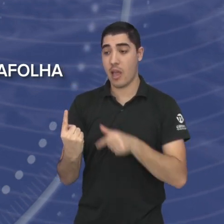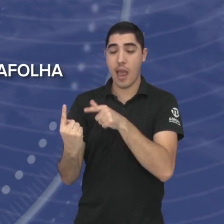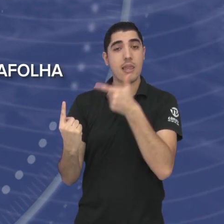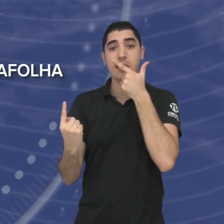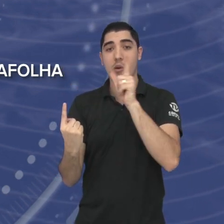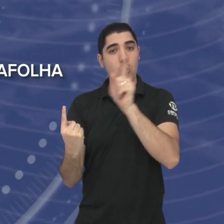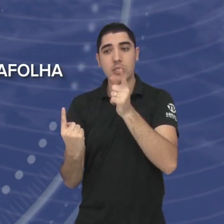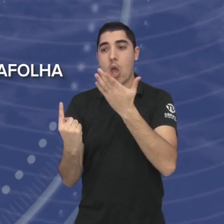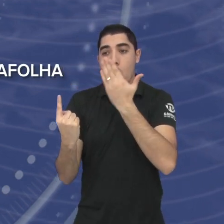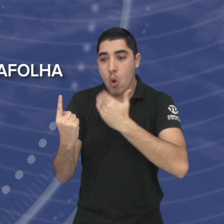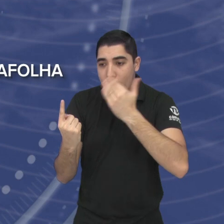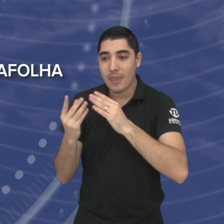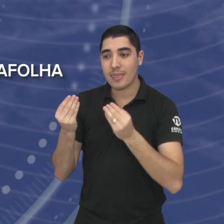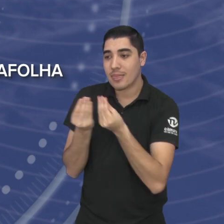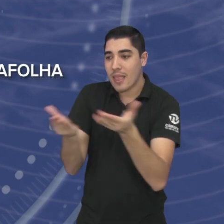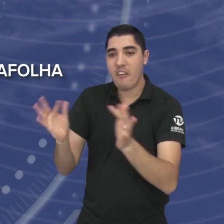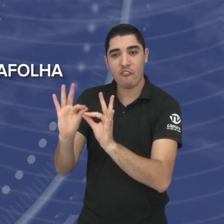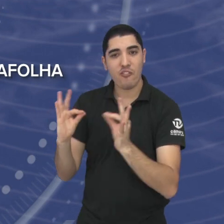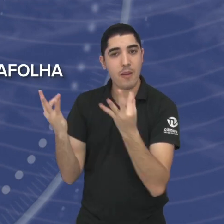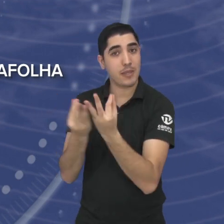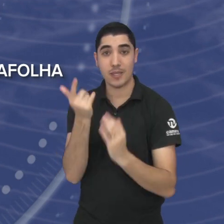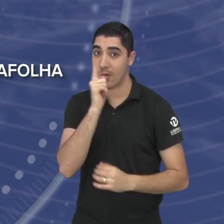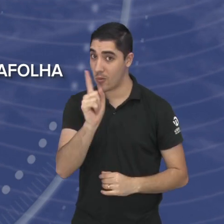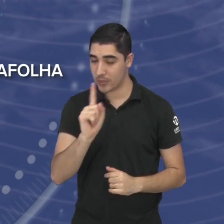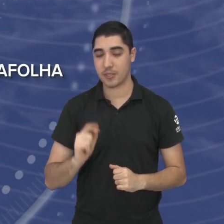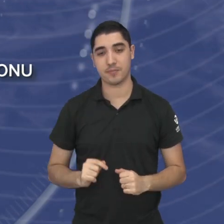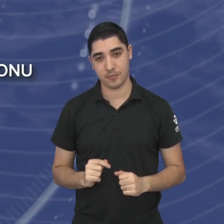para alimentar a família. Vamos para o outro.